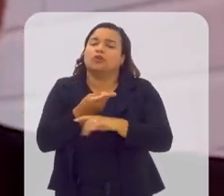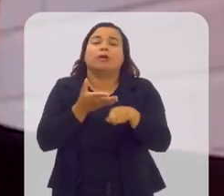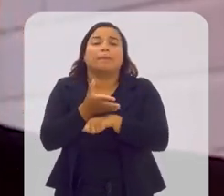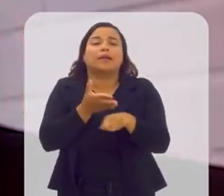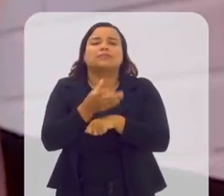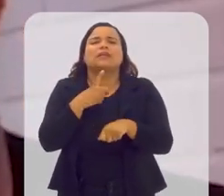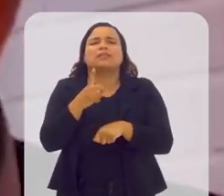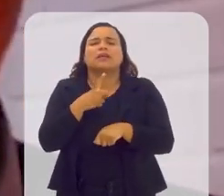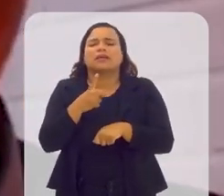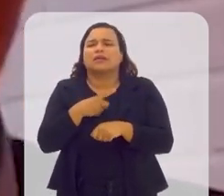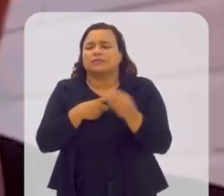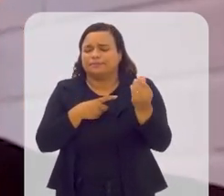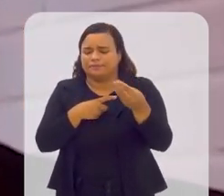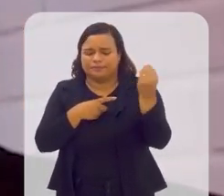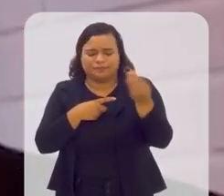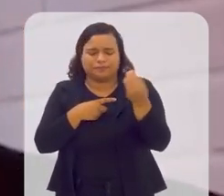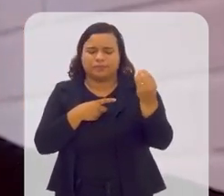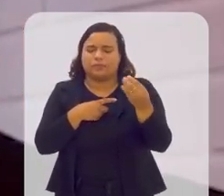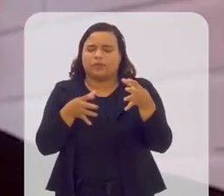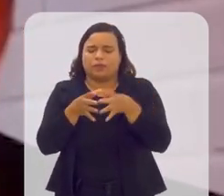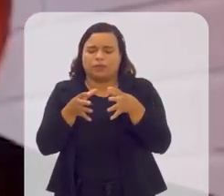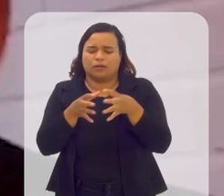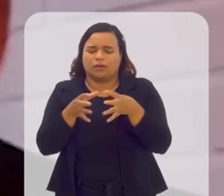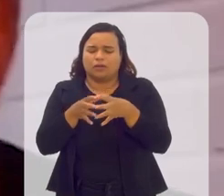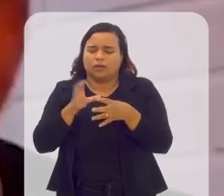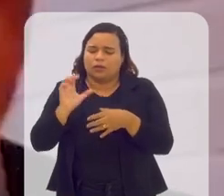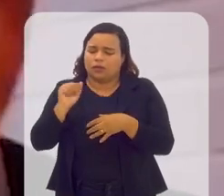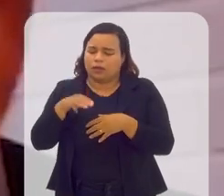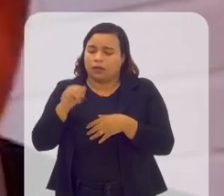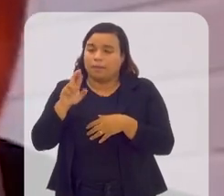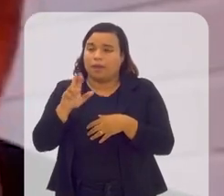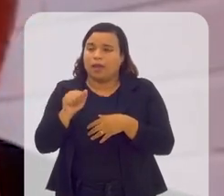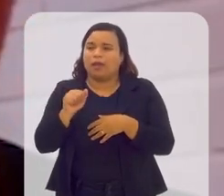a gente participava da Câmara de